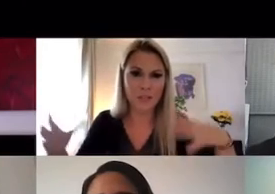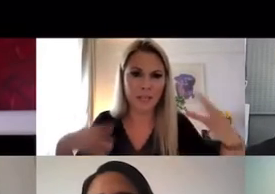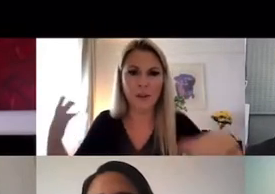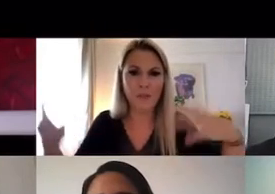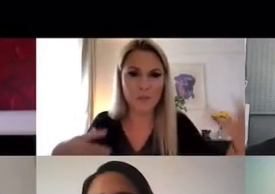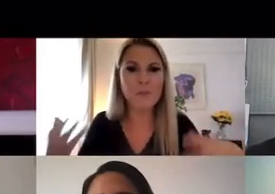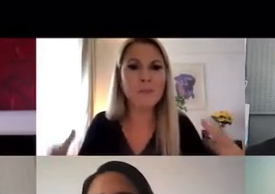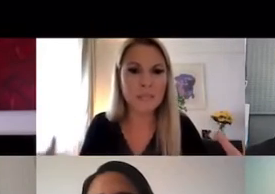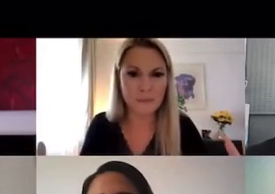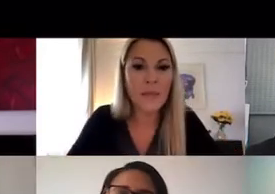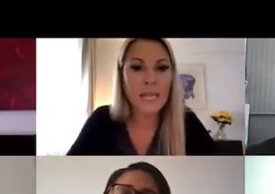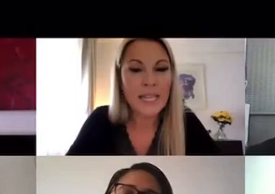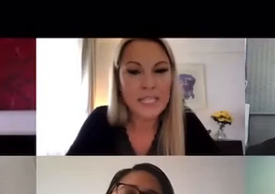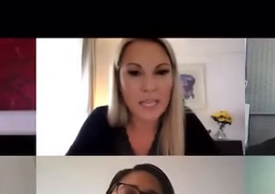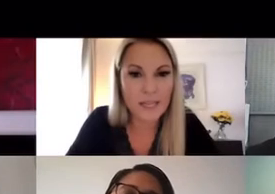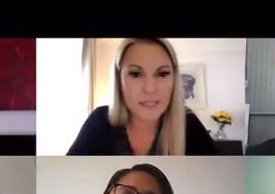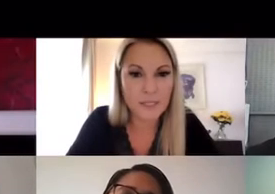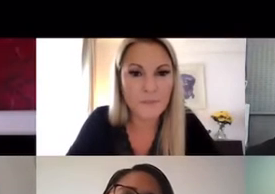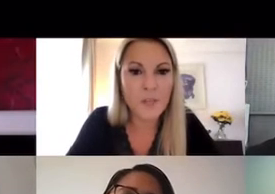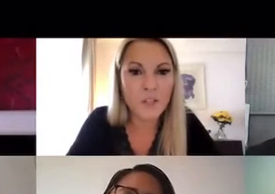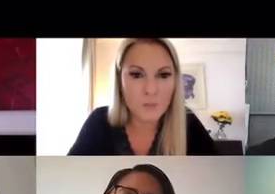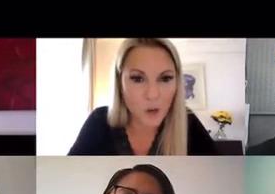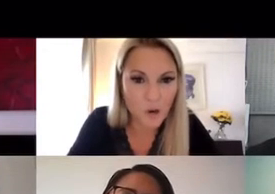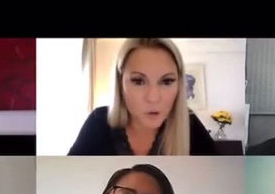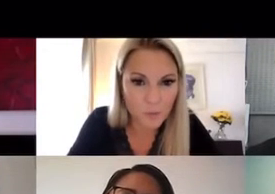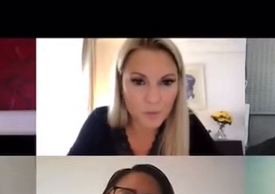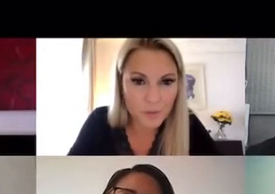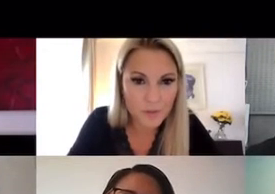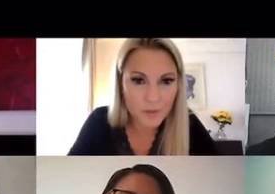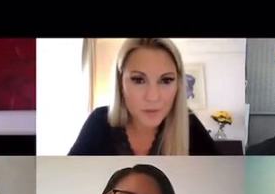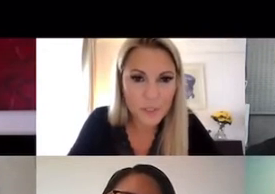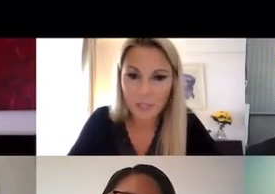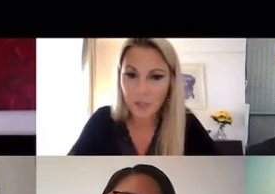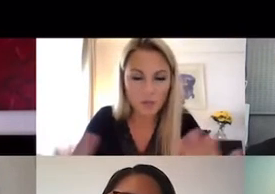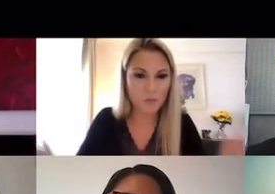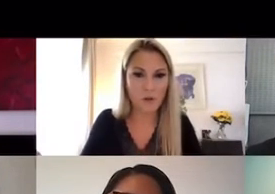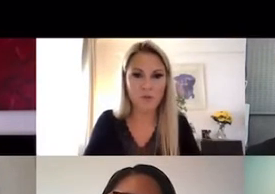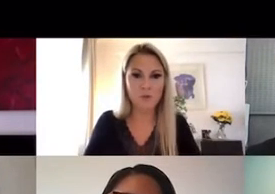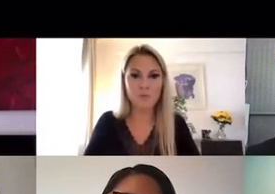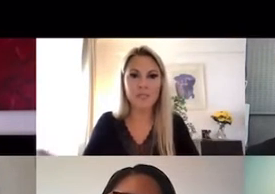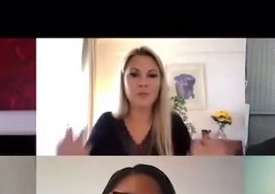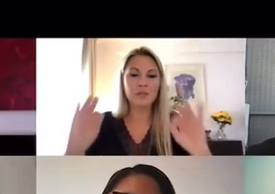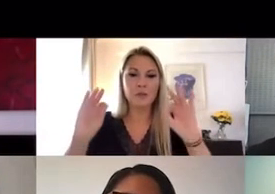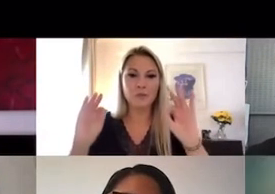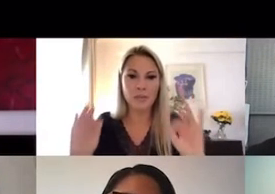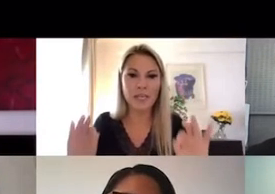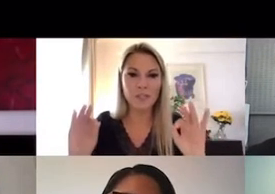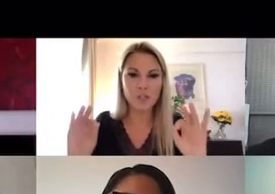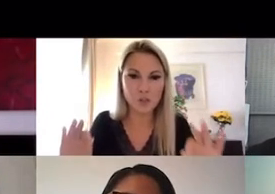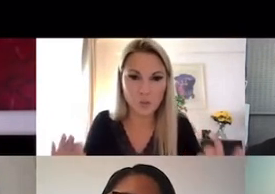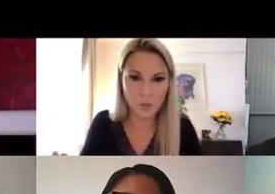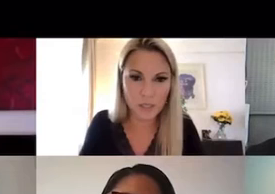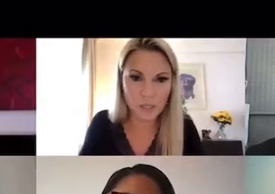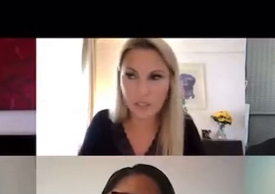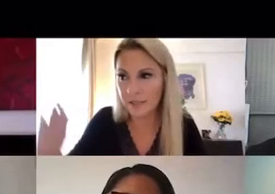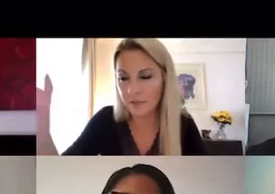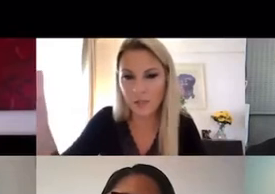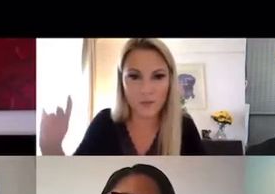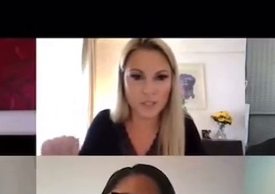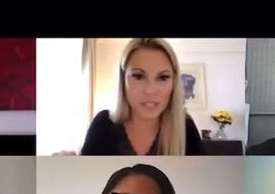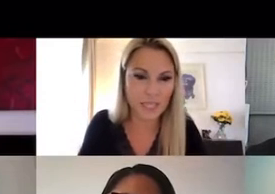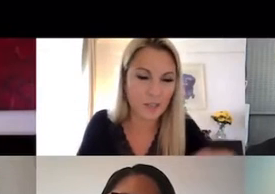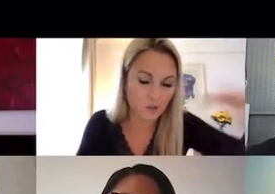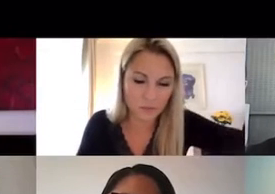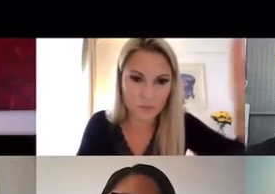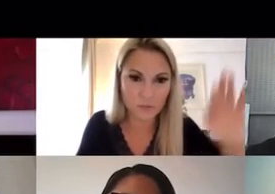nem queria ouvir, ela falava por cima de mim. Diz ela assim: não se preocupe, não se preocupe, que eu tenho colegas suas, tanto